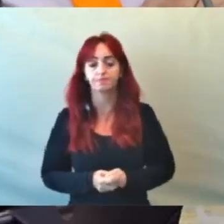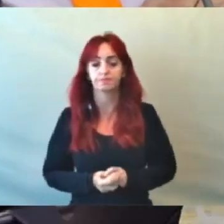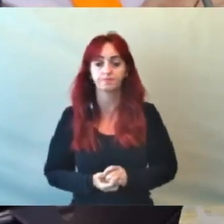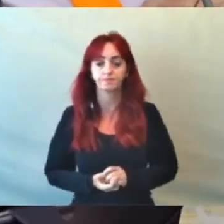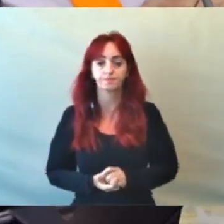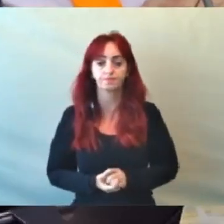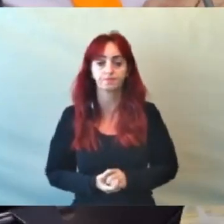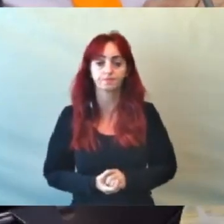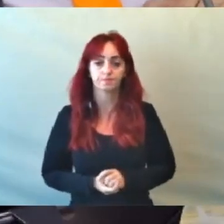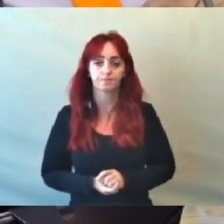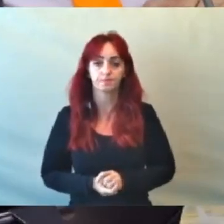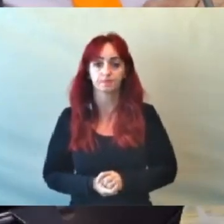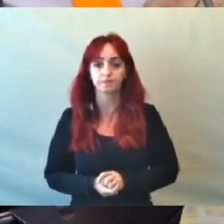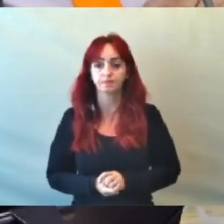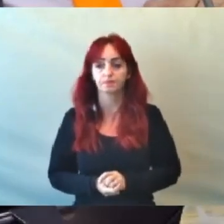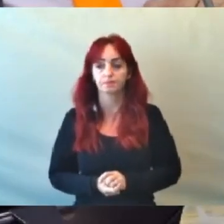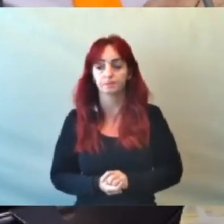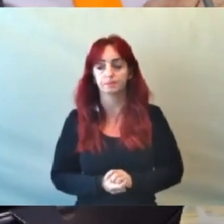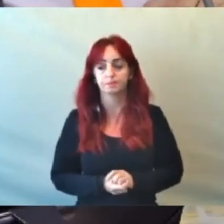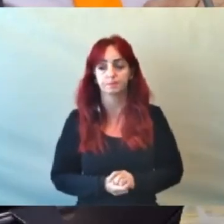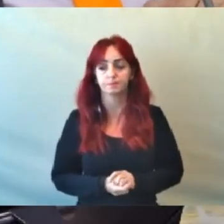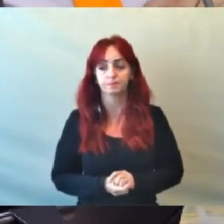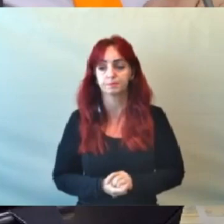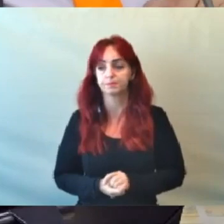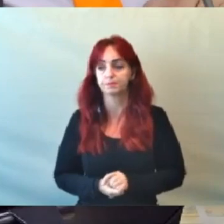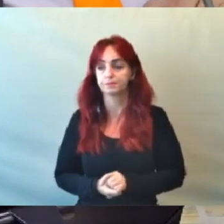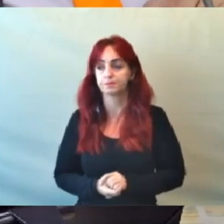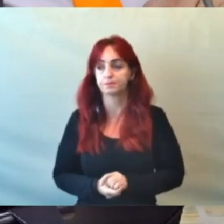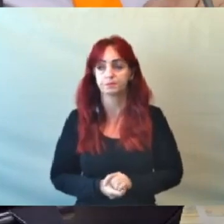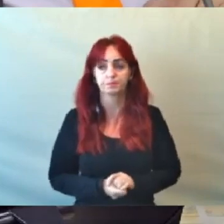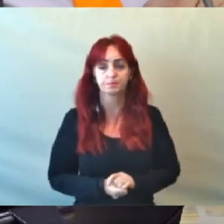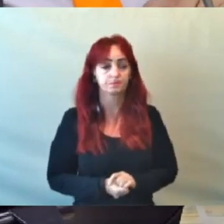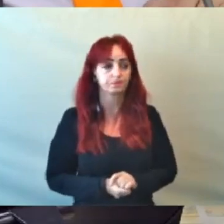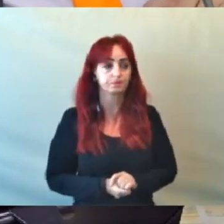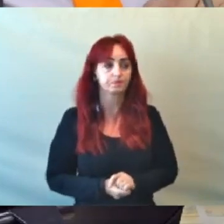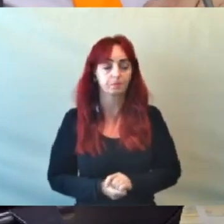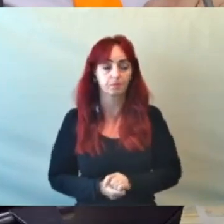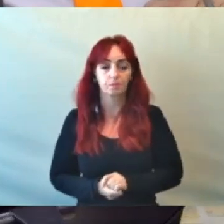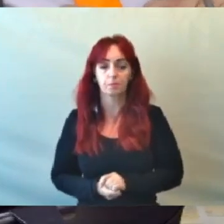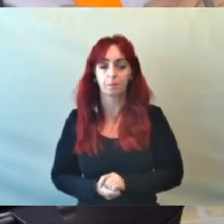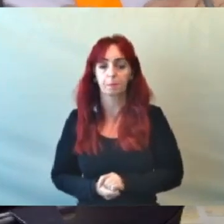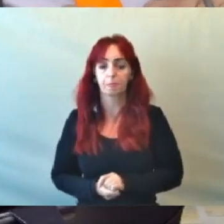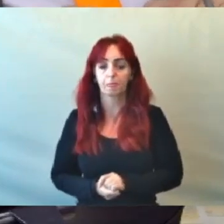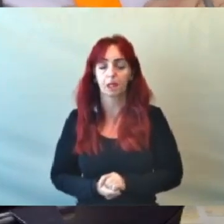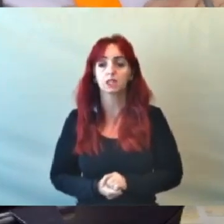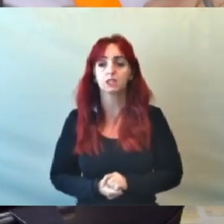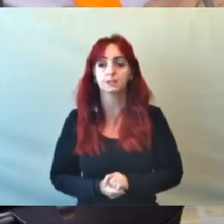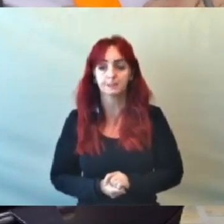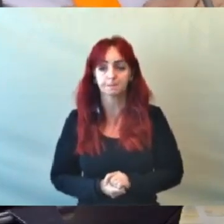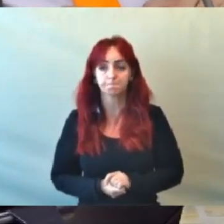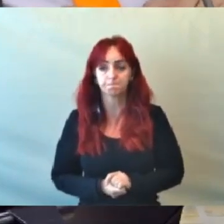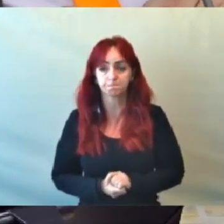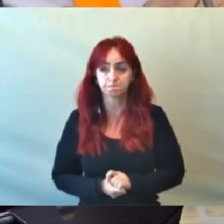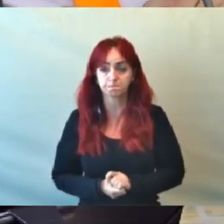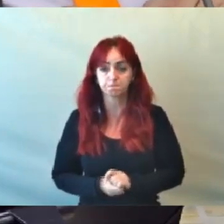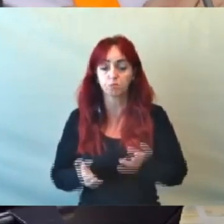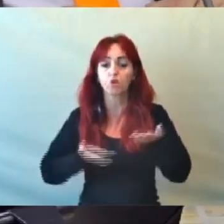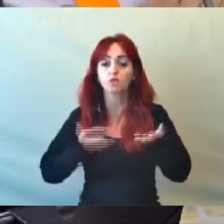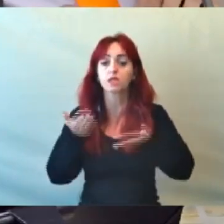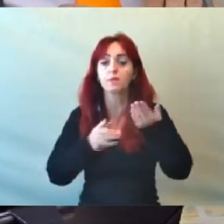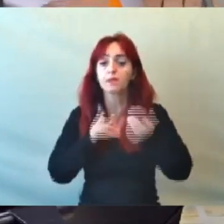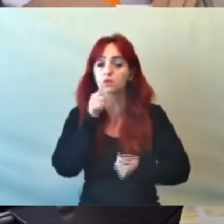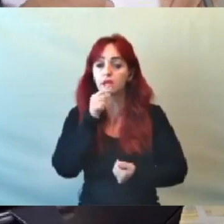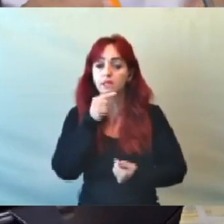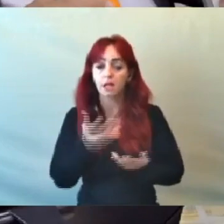Obrigado, professor Nilo. O tratamento das águas por aplicação de biorremediação já é